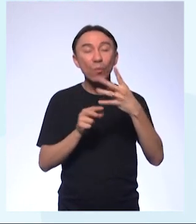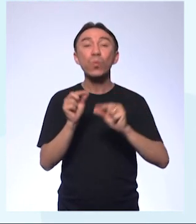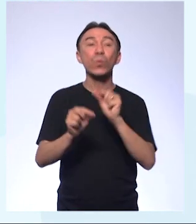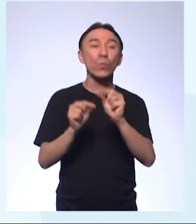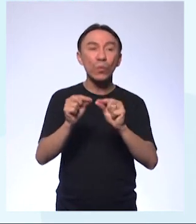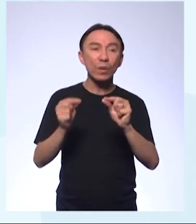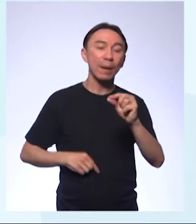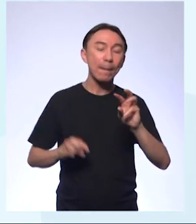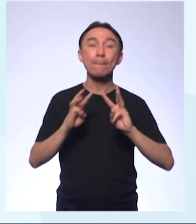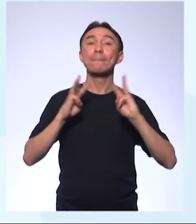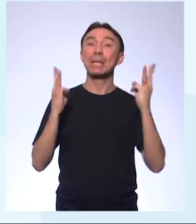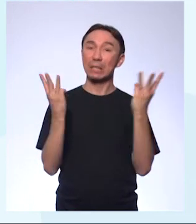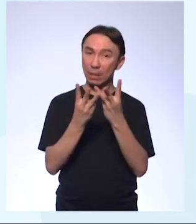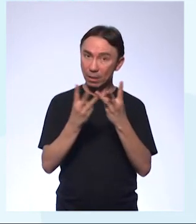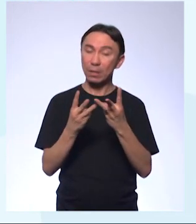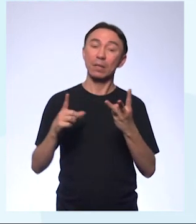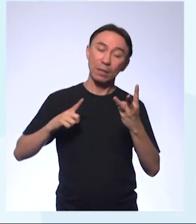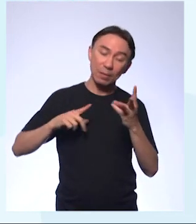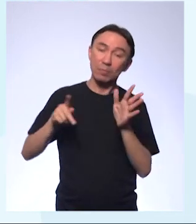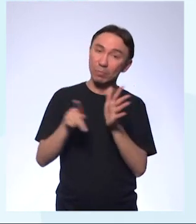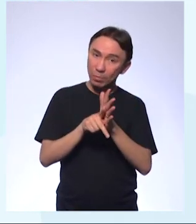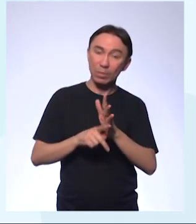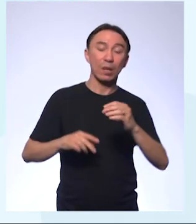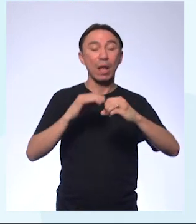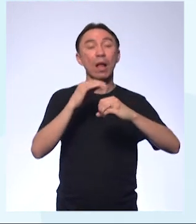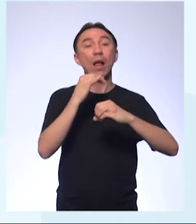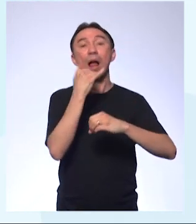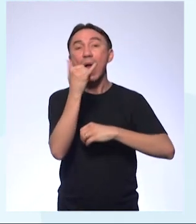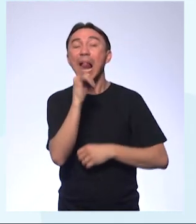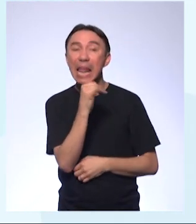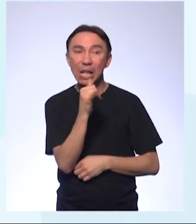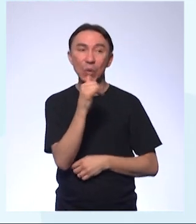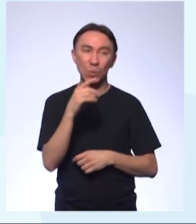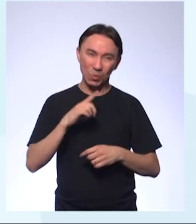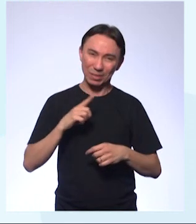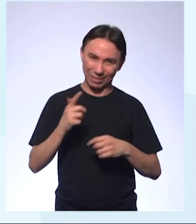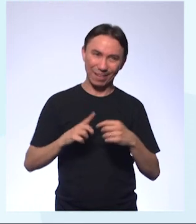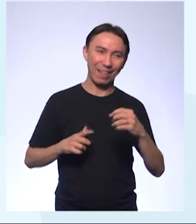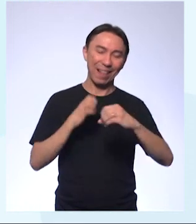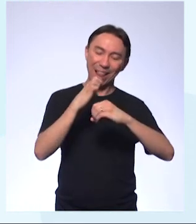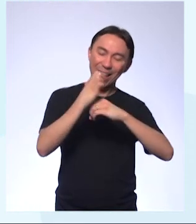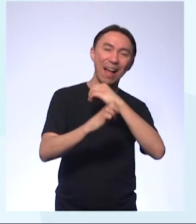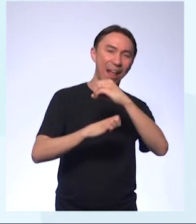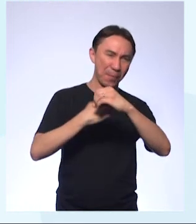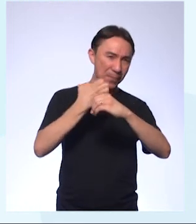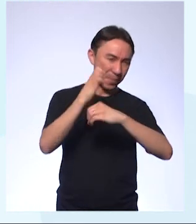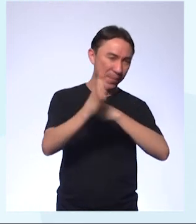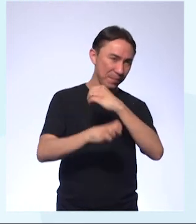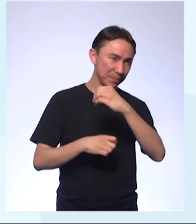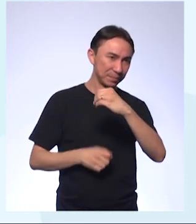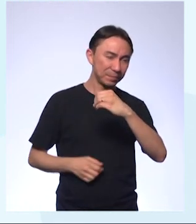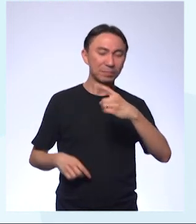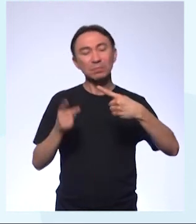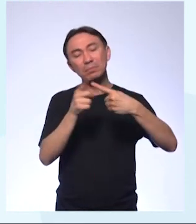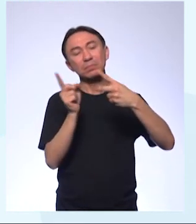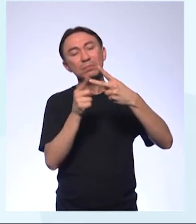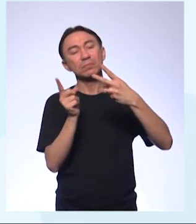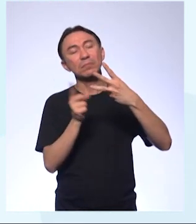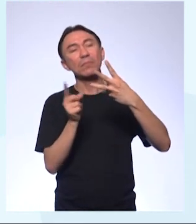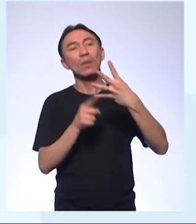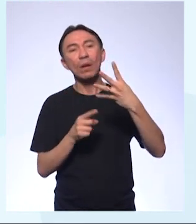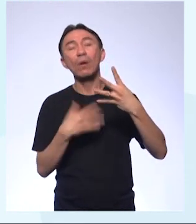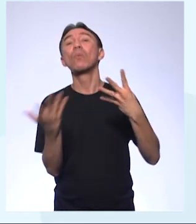Átomos de elementos diferentes têm propriedades diferentes. Os elétrons movem-se em órbitas em torno do núcleo sem perder ou ganhar energia. E a última,